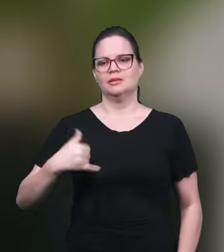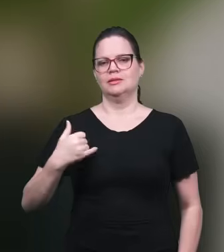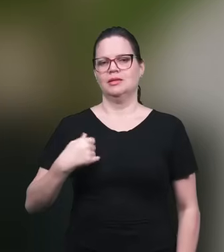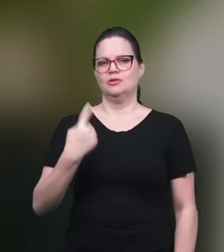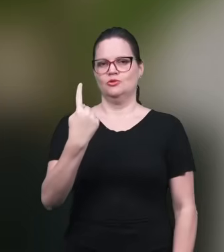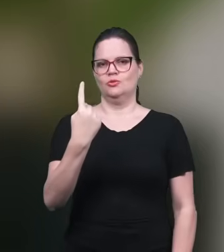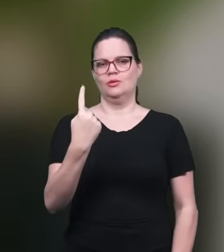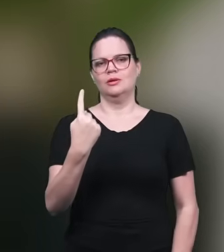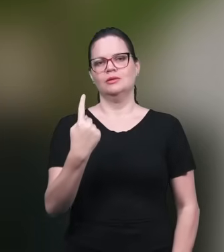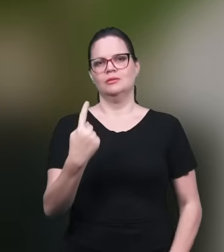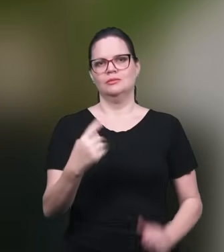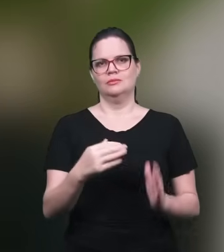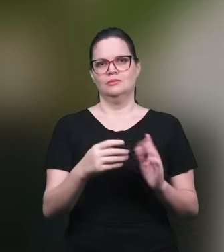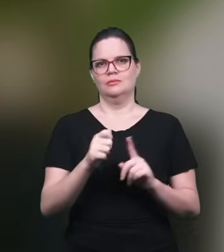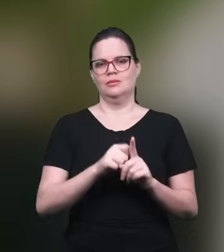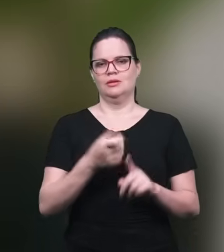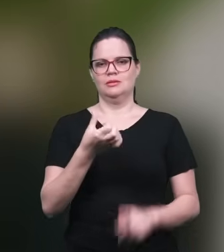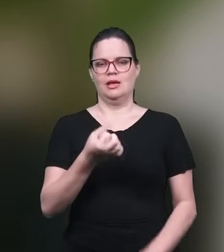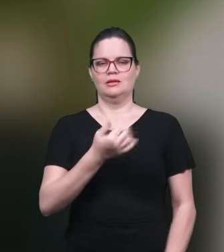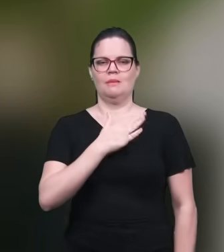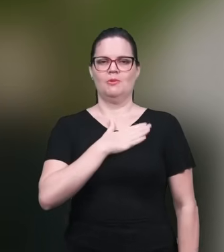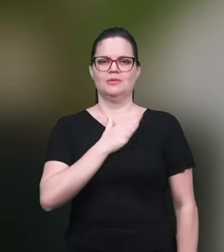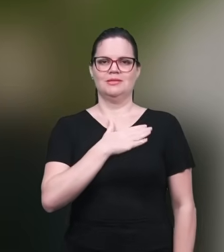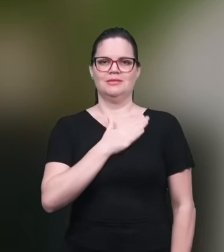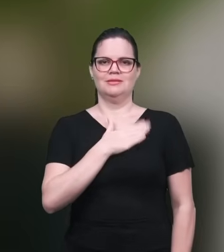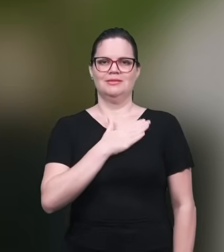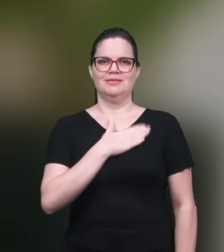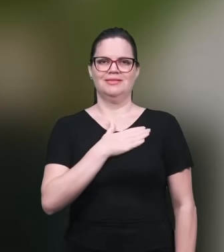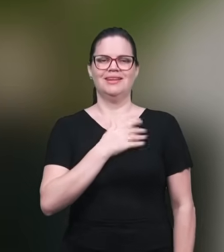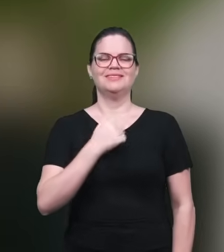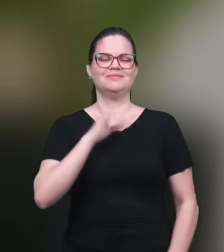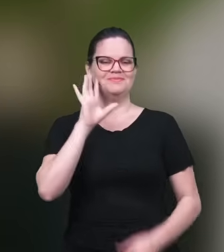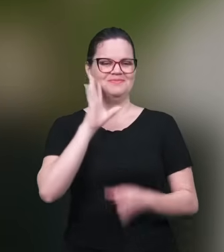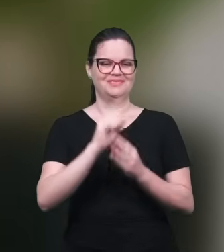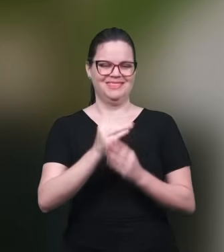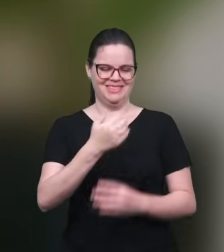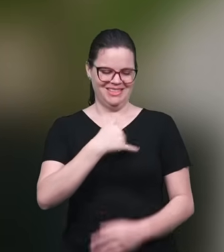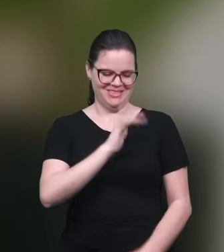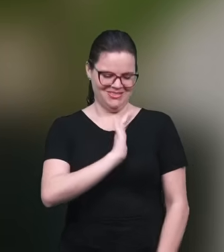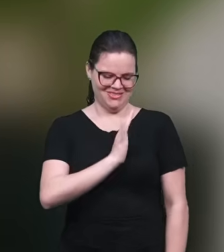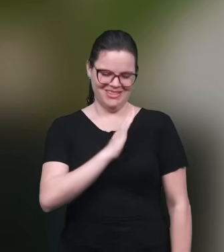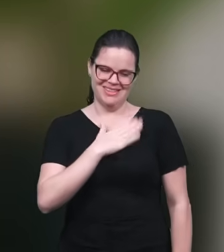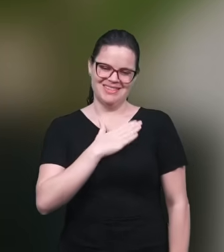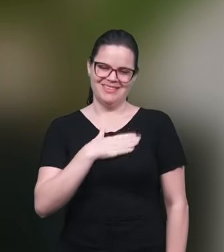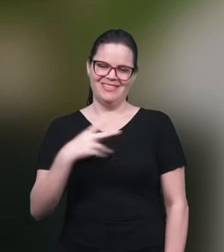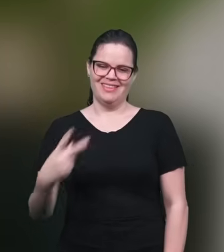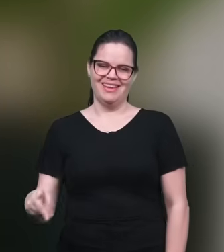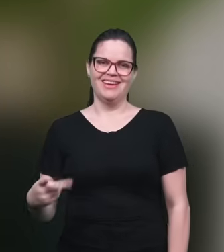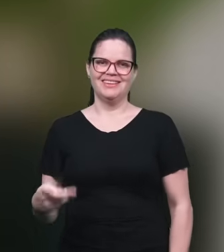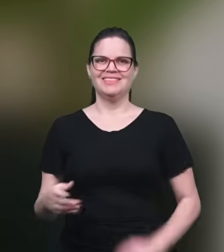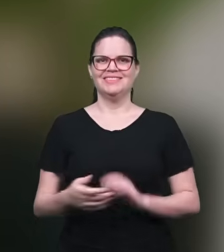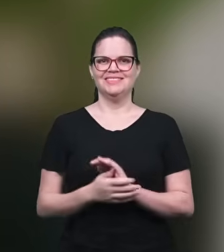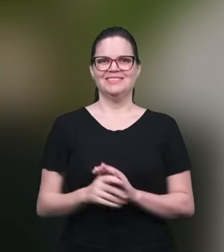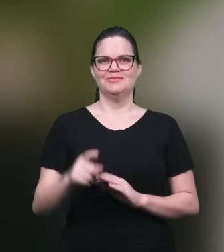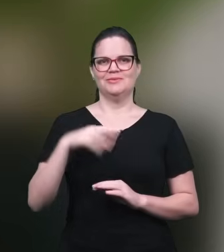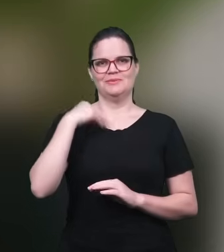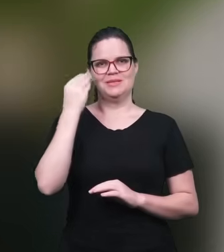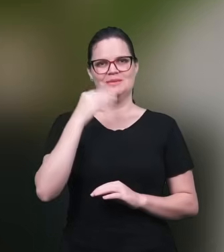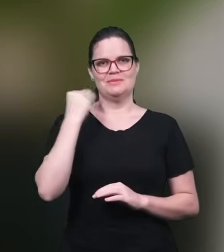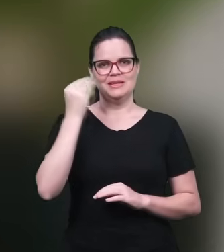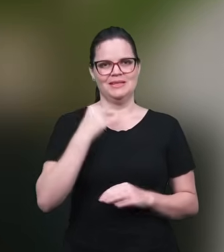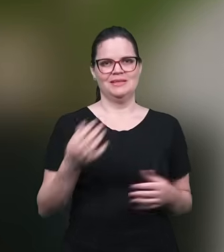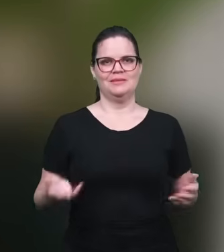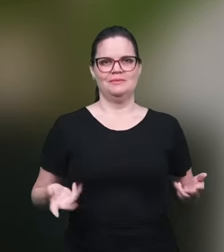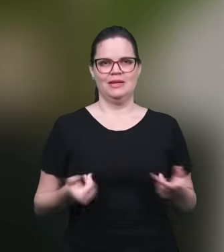6 meses, ela bateu a mãozinha e nós entendemos que mora também no coraçãozinho dela. Então foi uma experiência